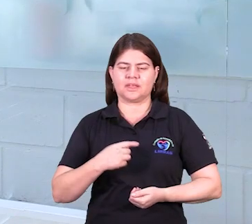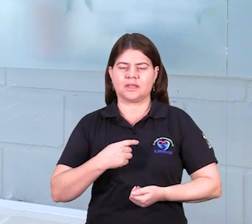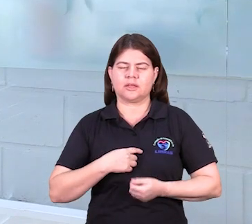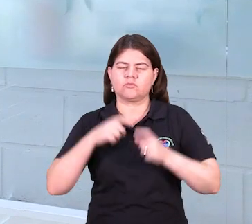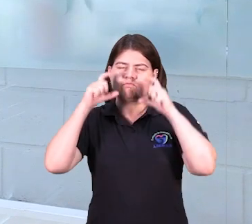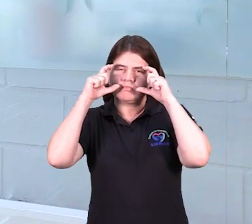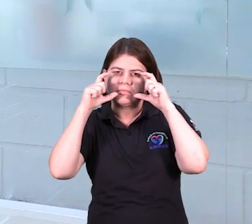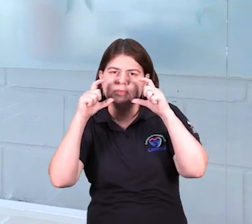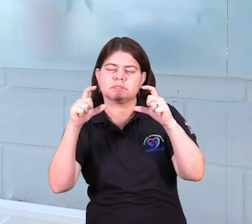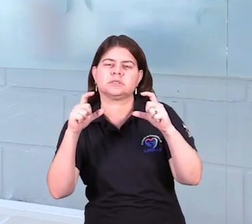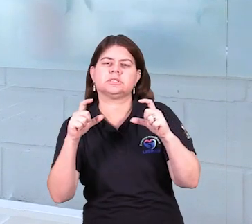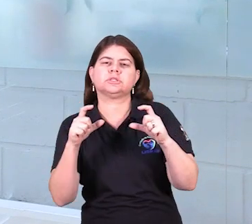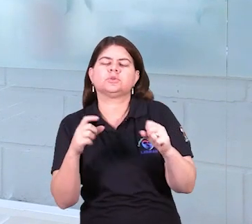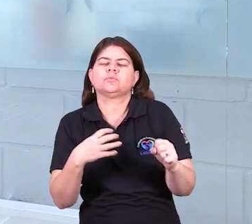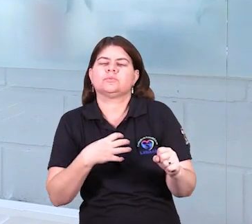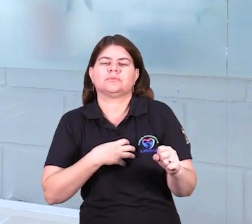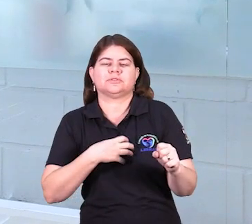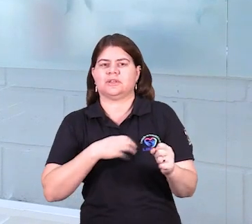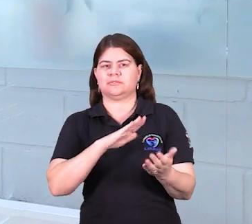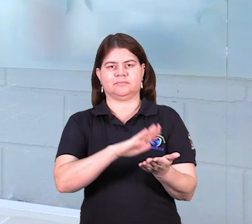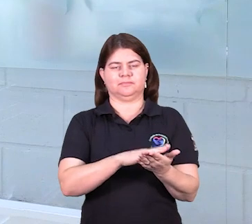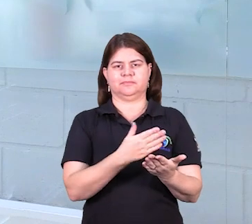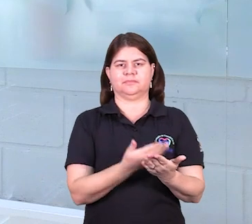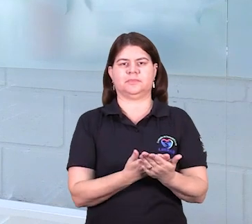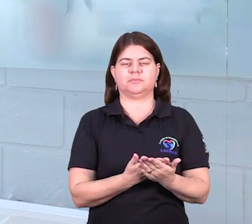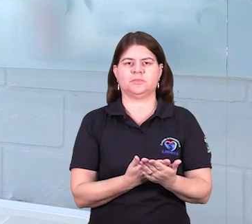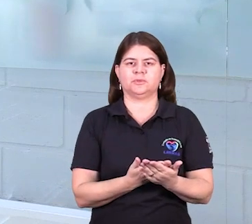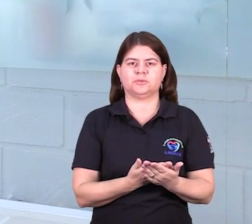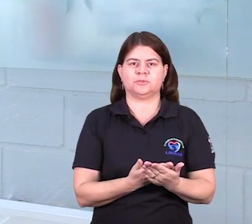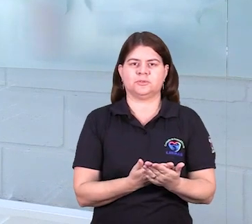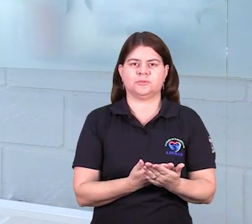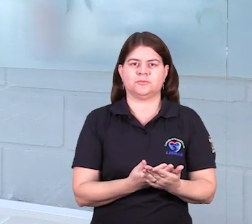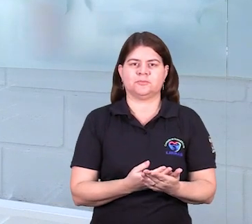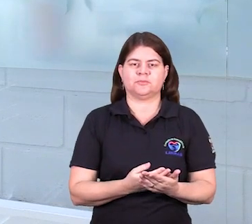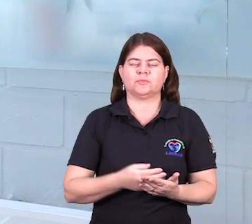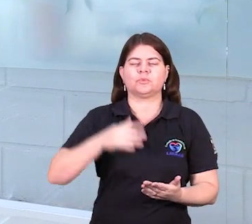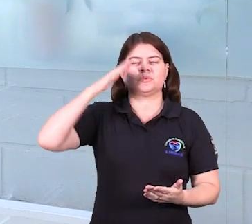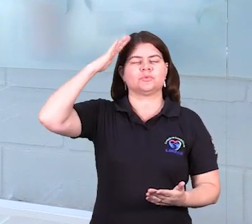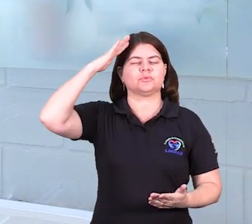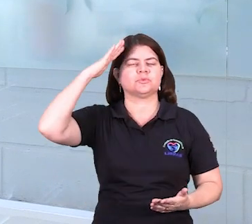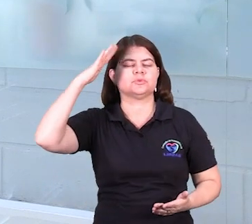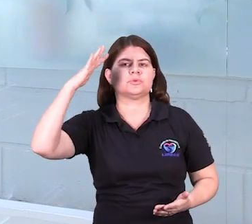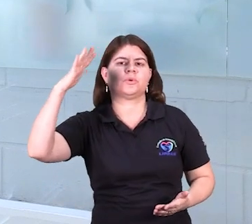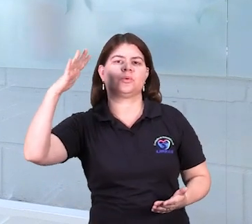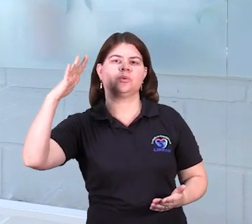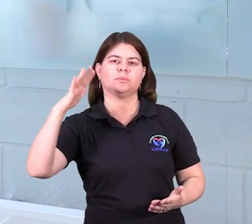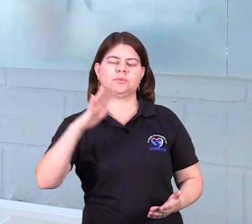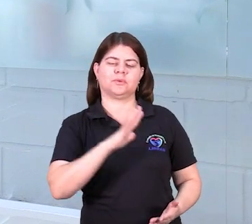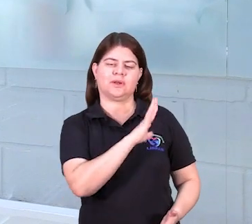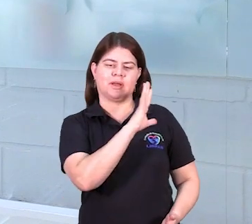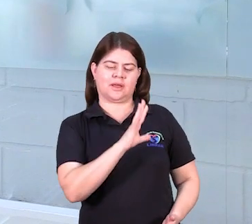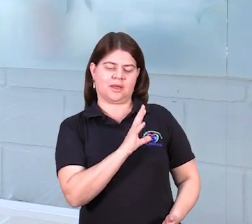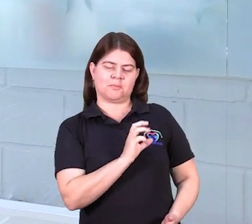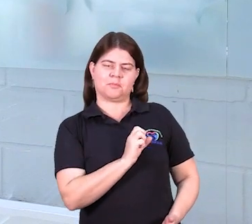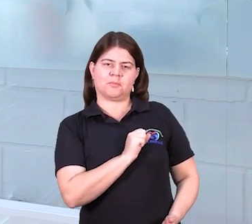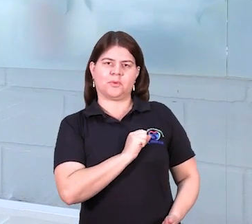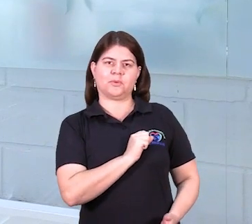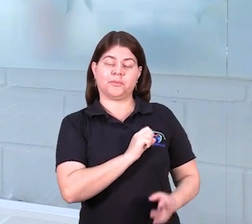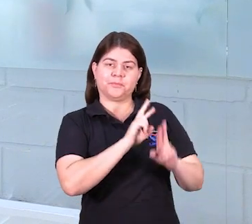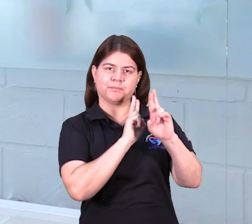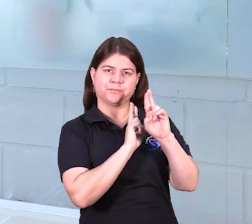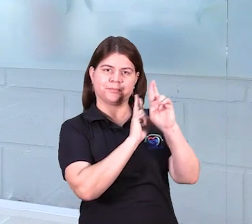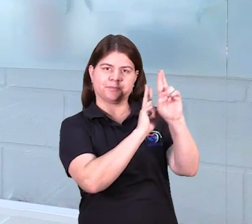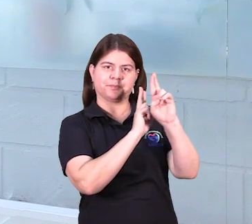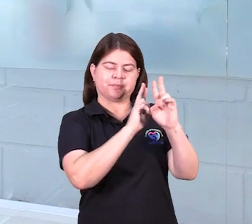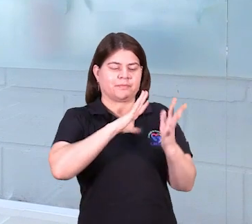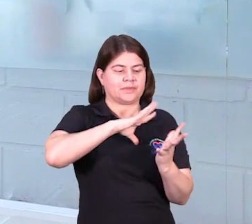achei interessantíssimo o jeito que a gente interpretou, que a gente fez um sonho, amor,